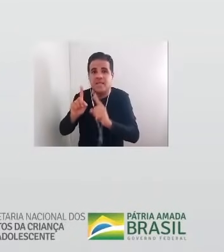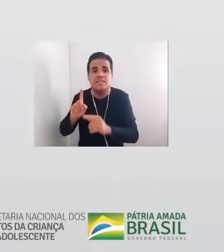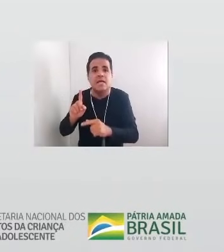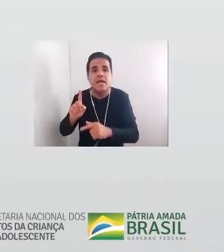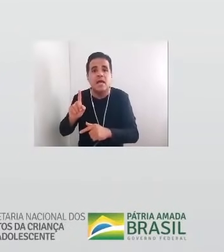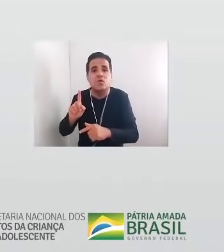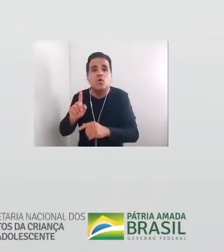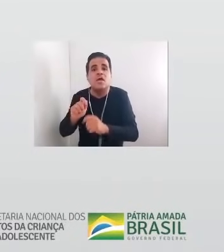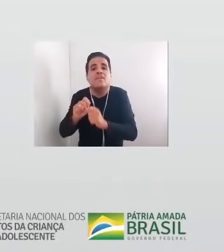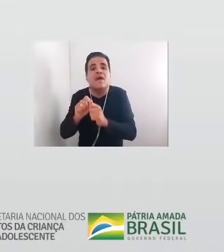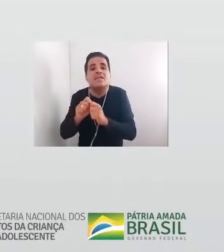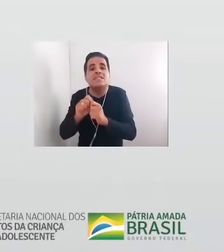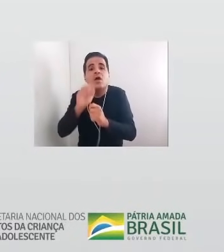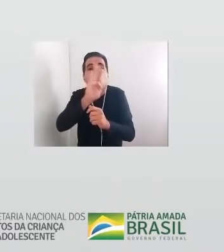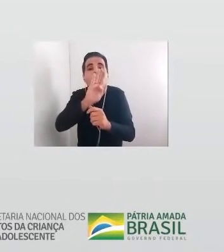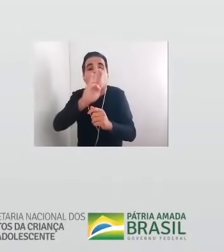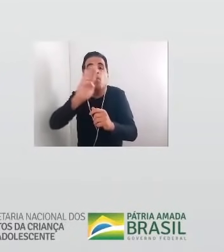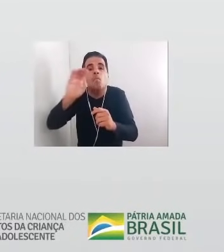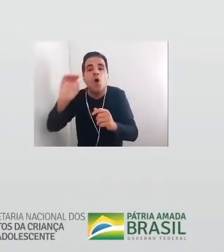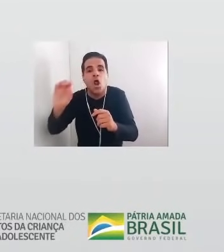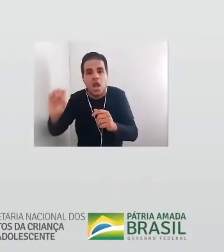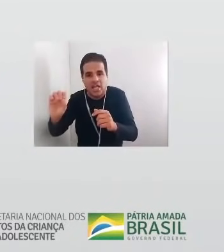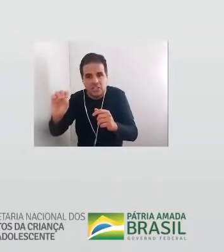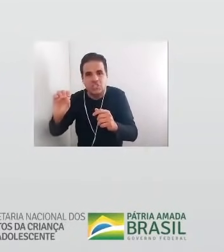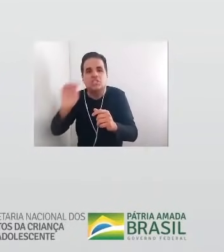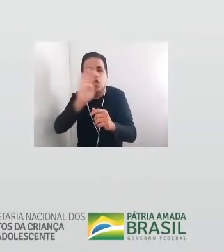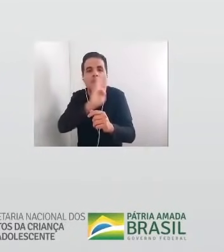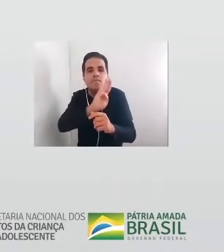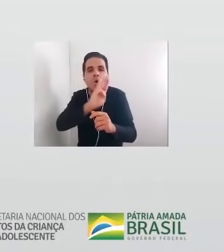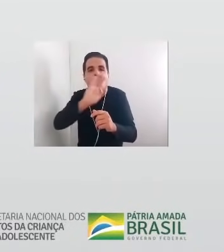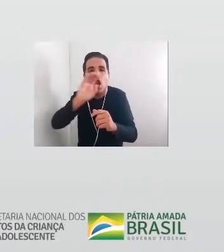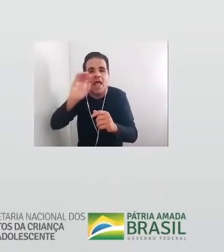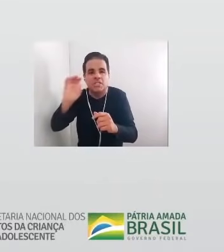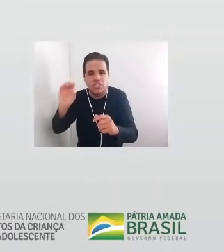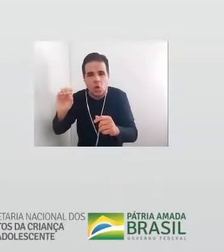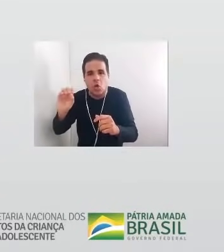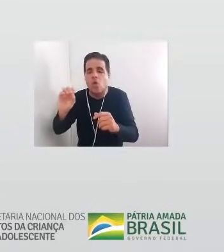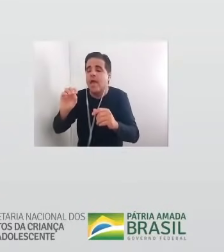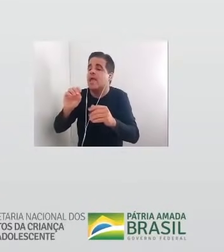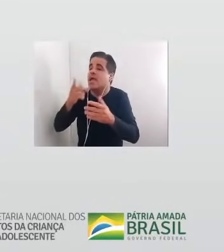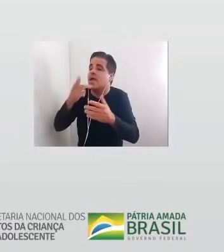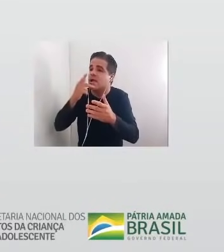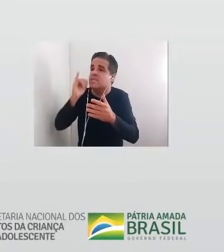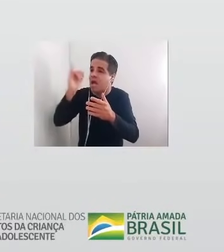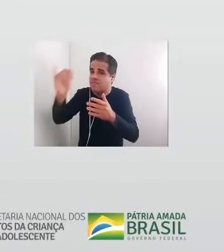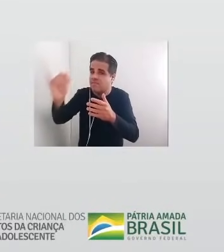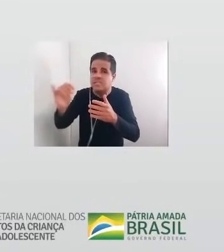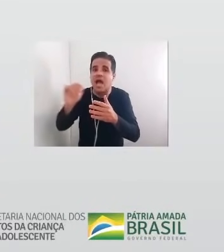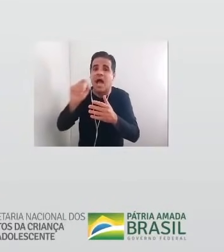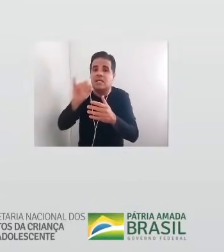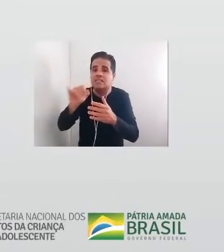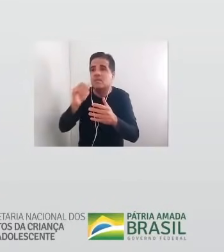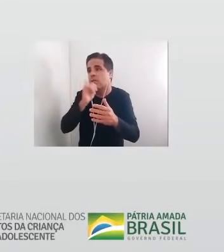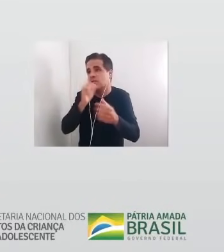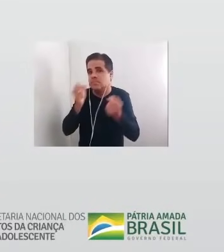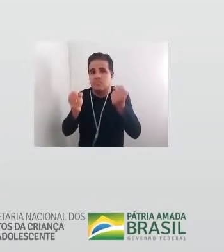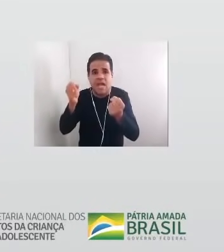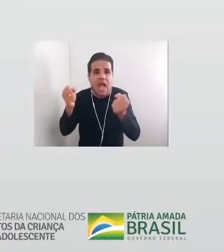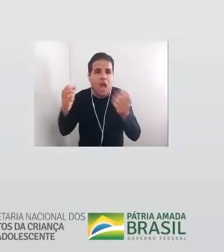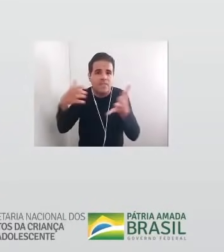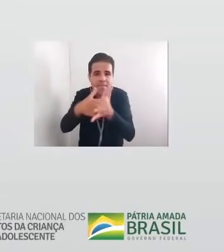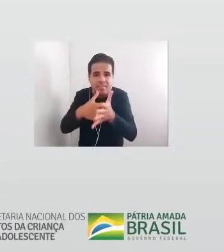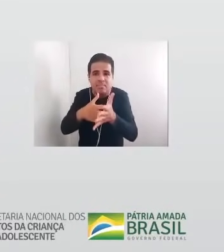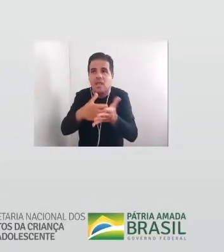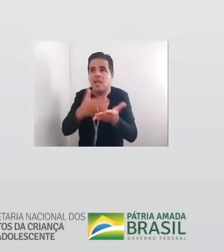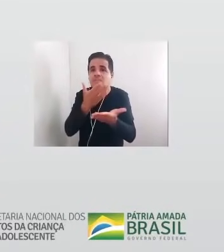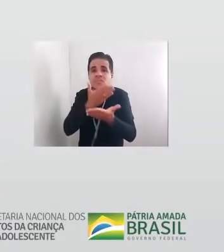dispositivo oficial que qualquer pessoa pode ter acesso, né? Sobre qualquer situação, se você bater o seu carro, se você perder um documento, se você